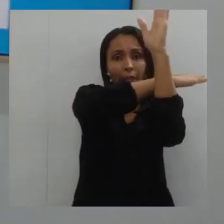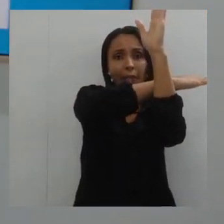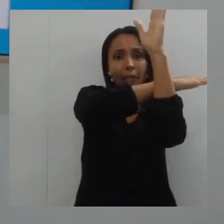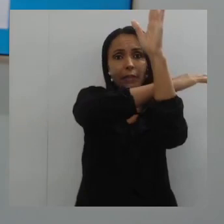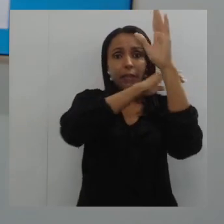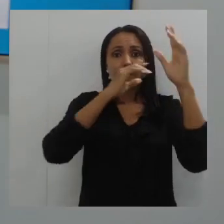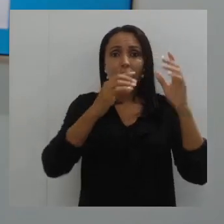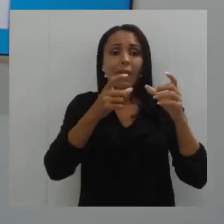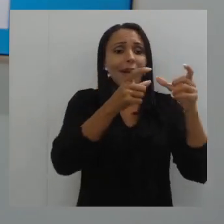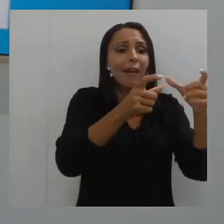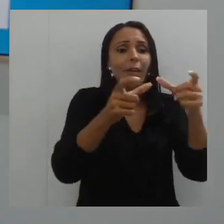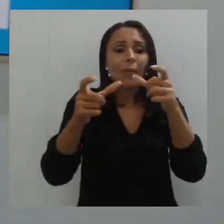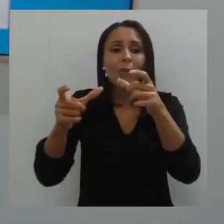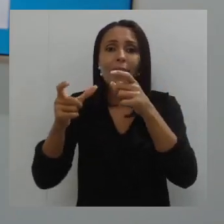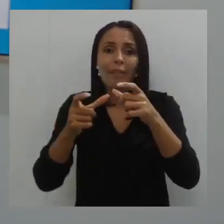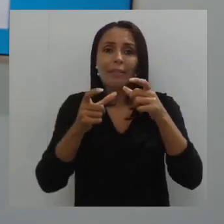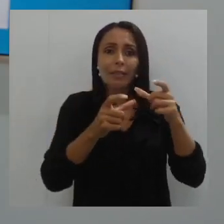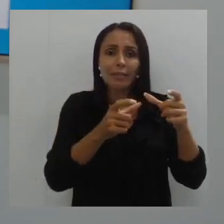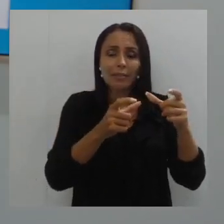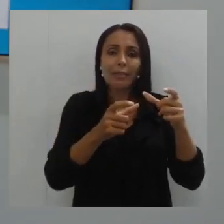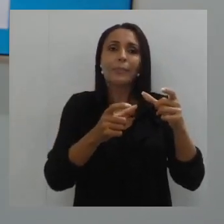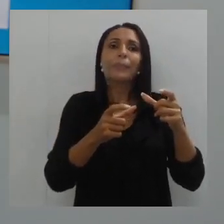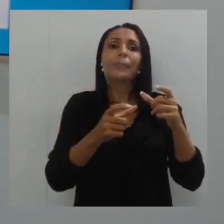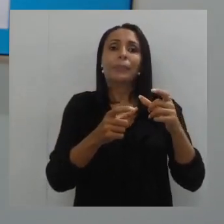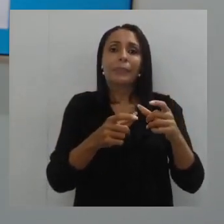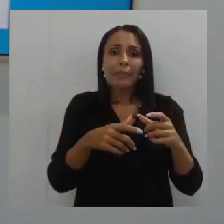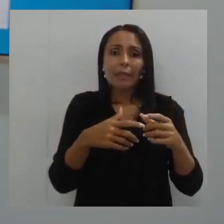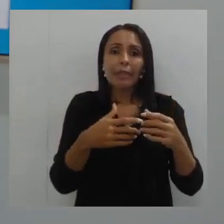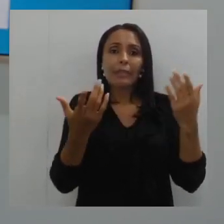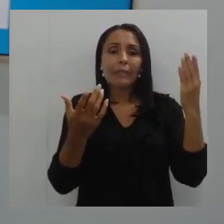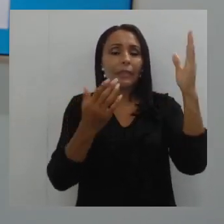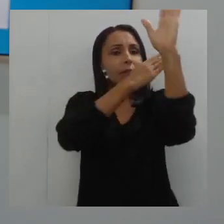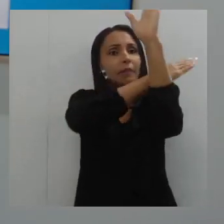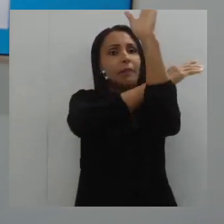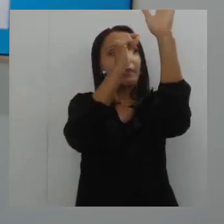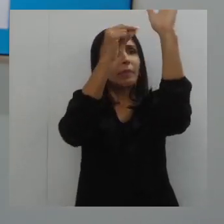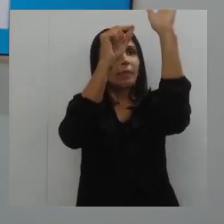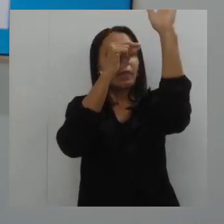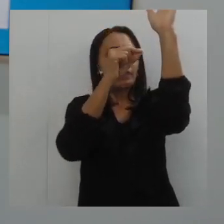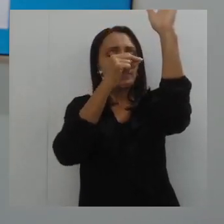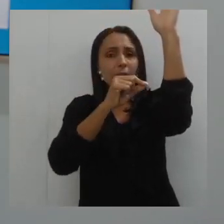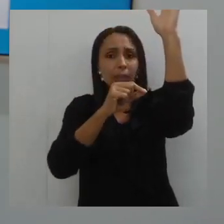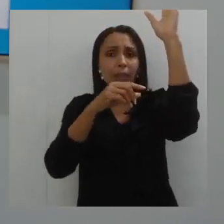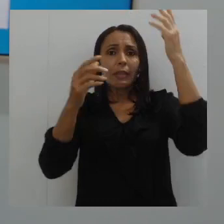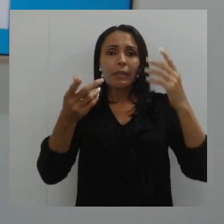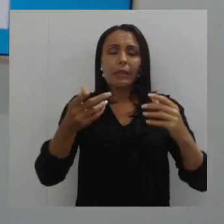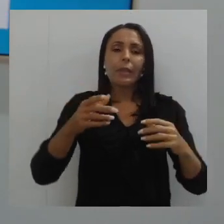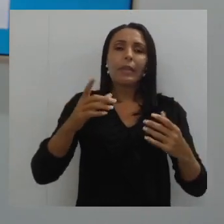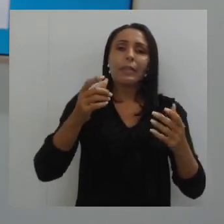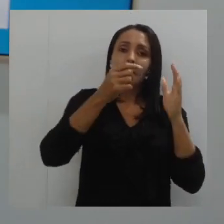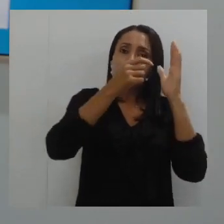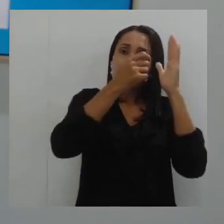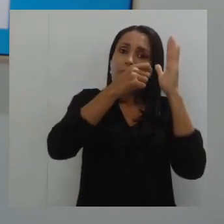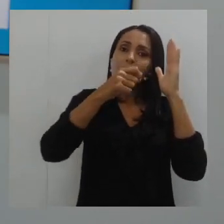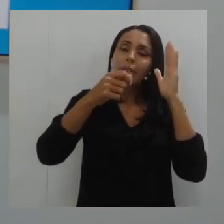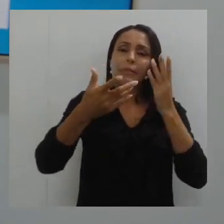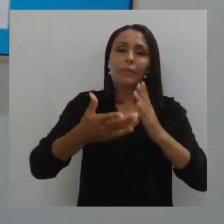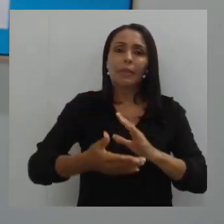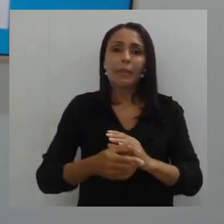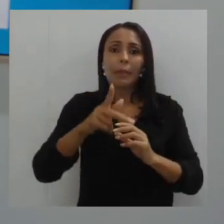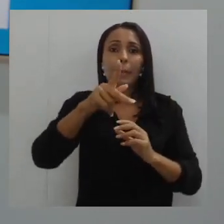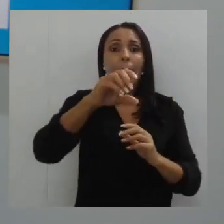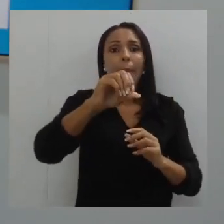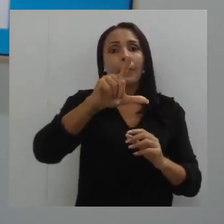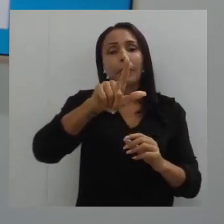a localização dos dados de um polígono inscrito lá, certo? No